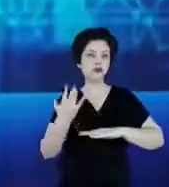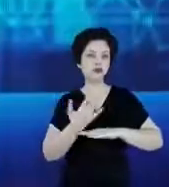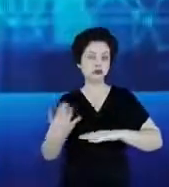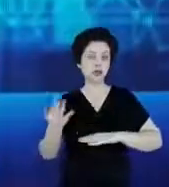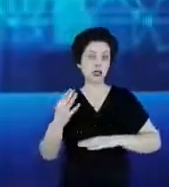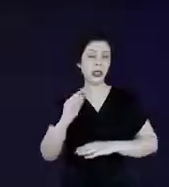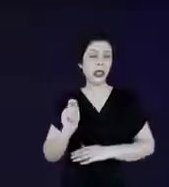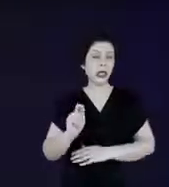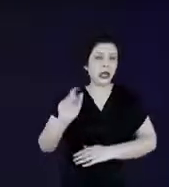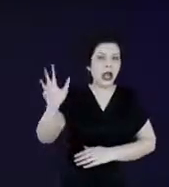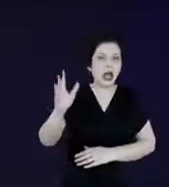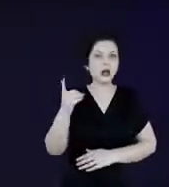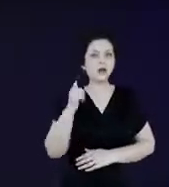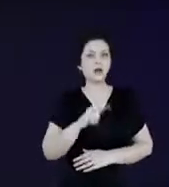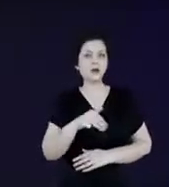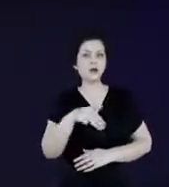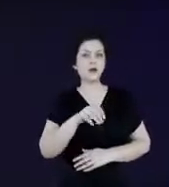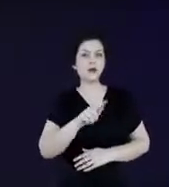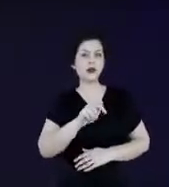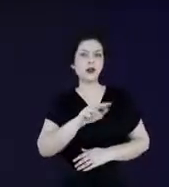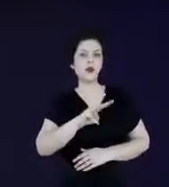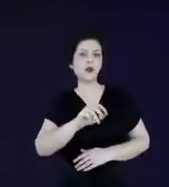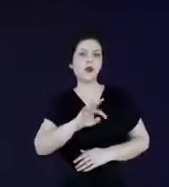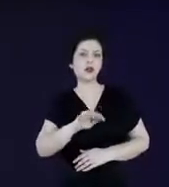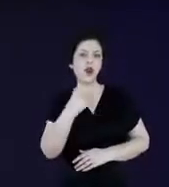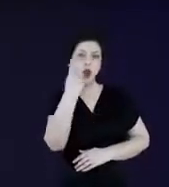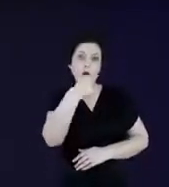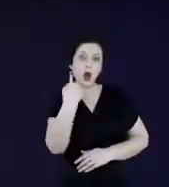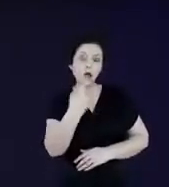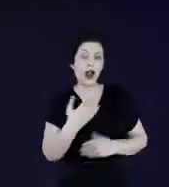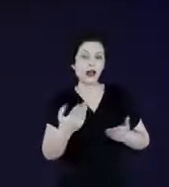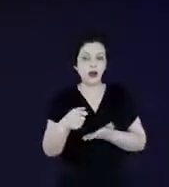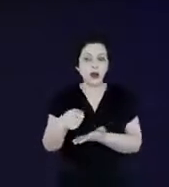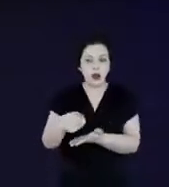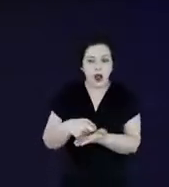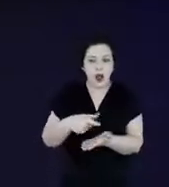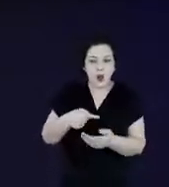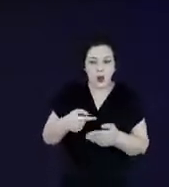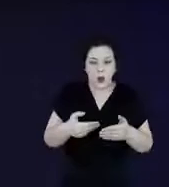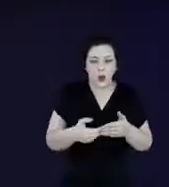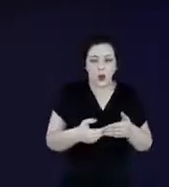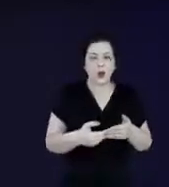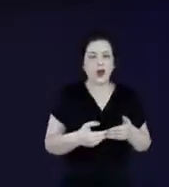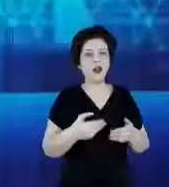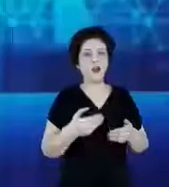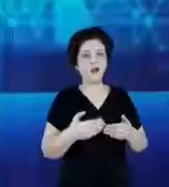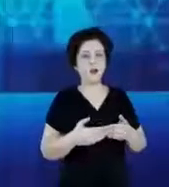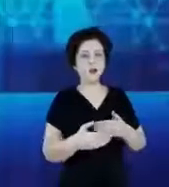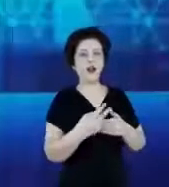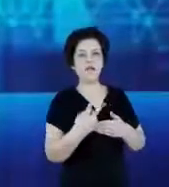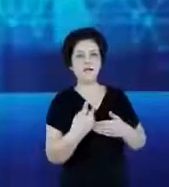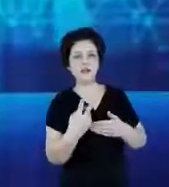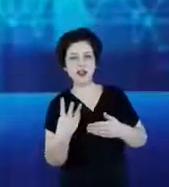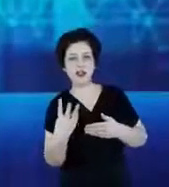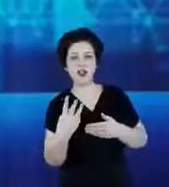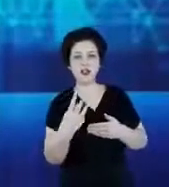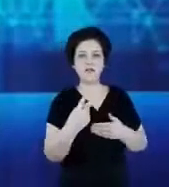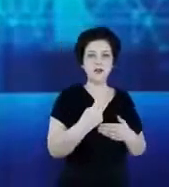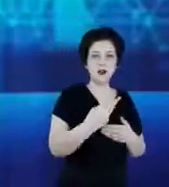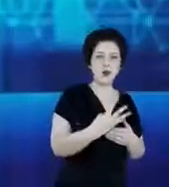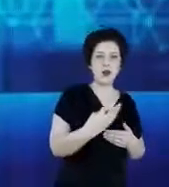gerar cada megawatt-hora. Agora, esses contratos estão acabando a partir de 23. Entre 23, 24, 25 e